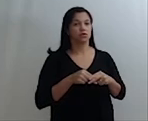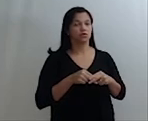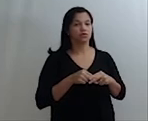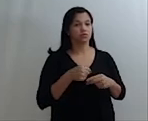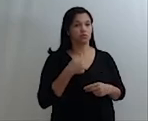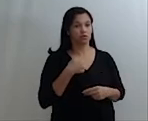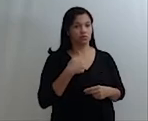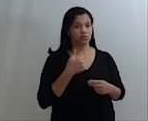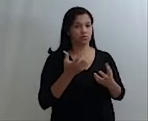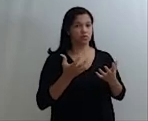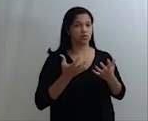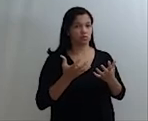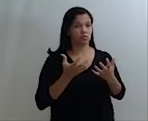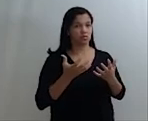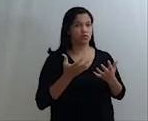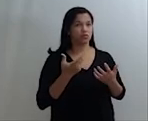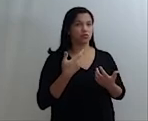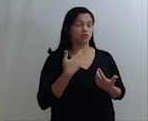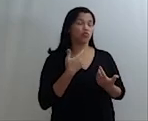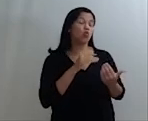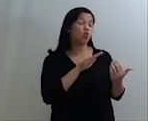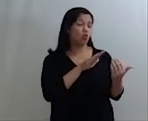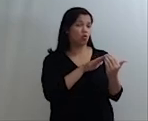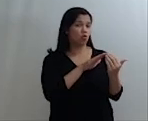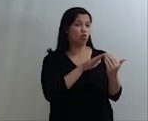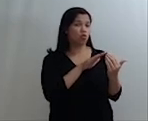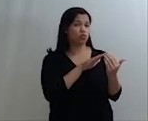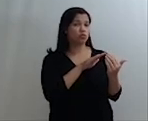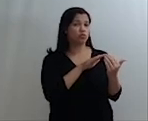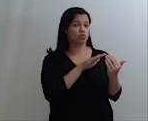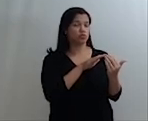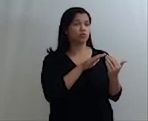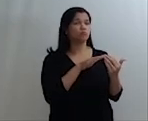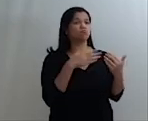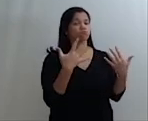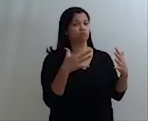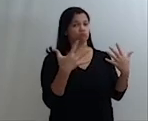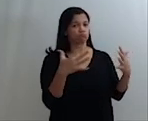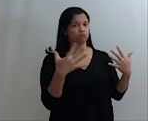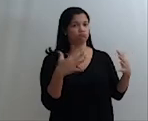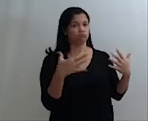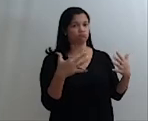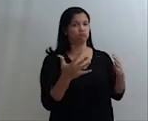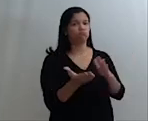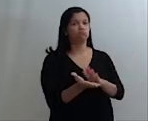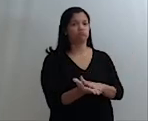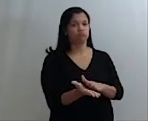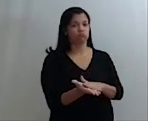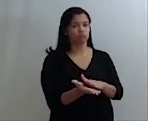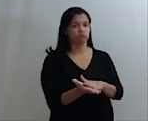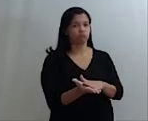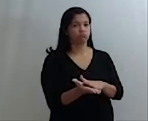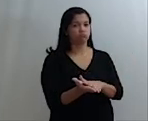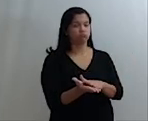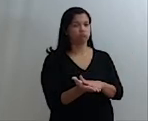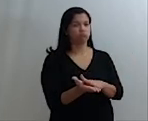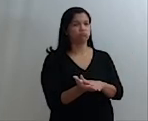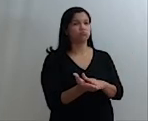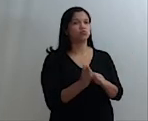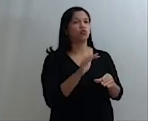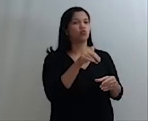já de antemão dizer que concordo né parabenizo E concordo com com o voto